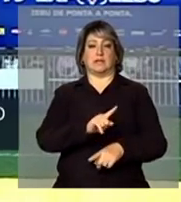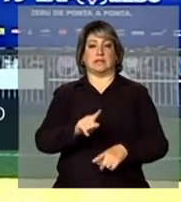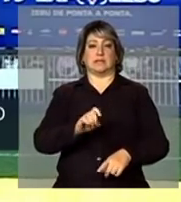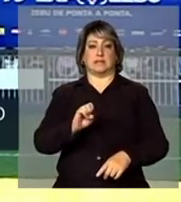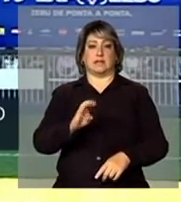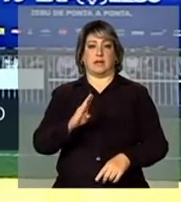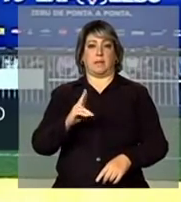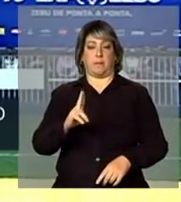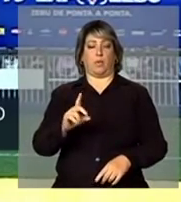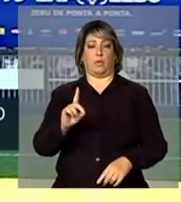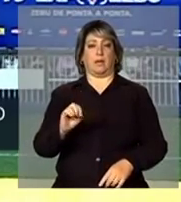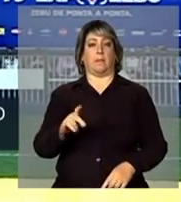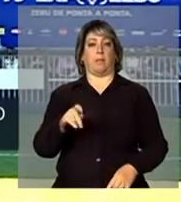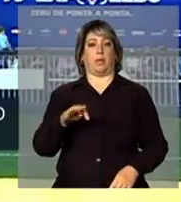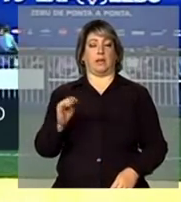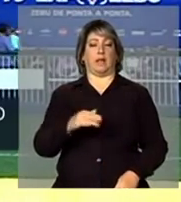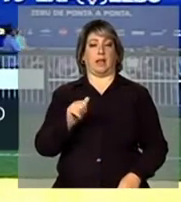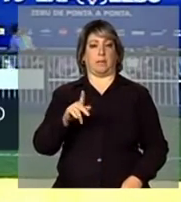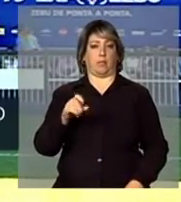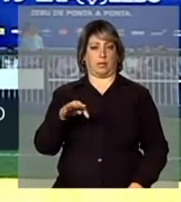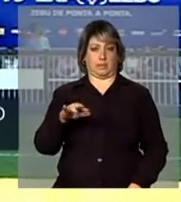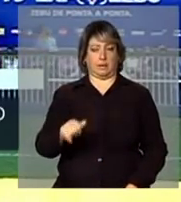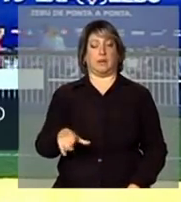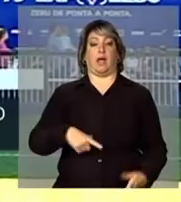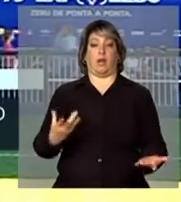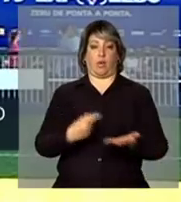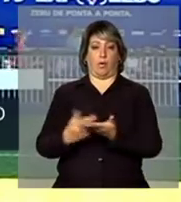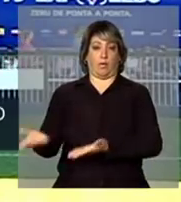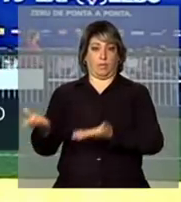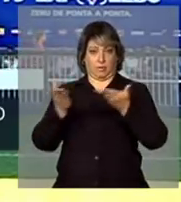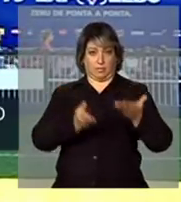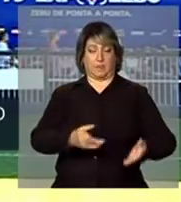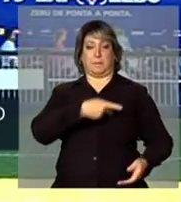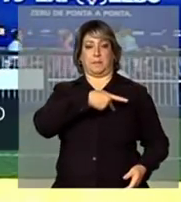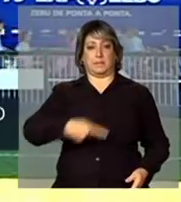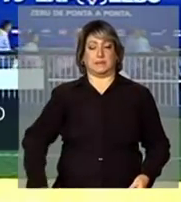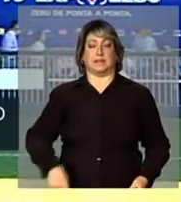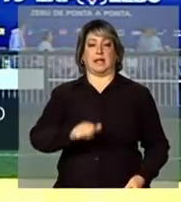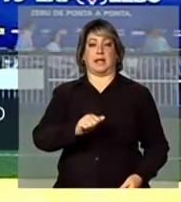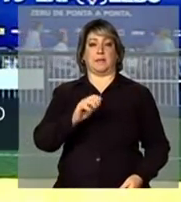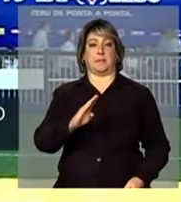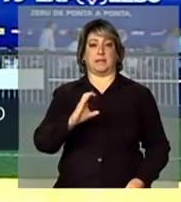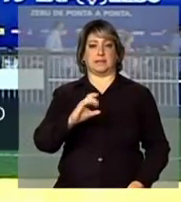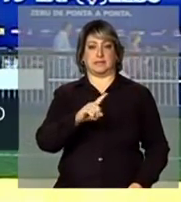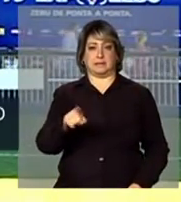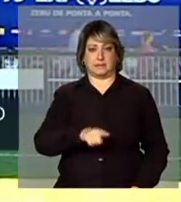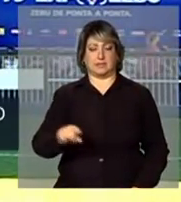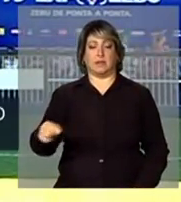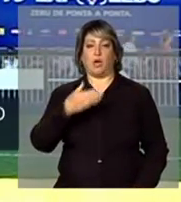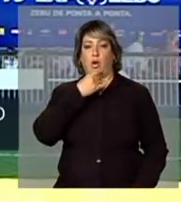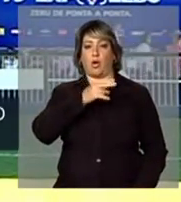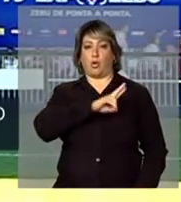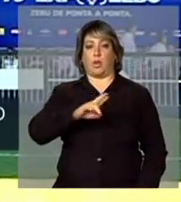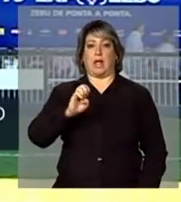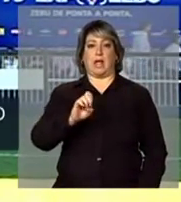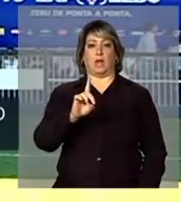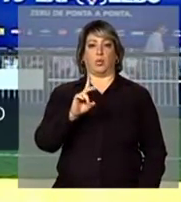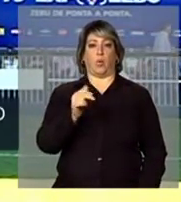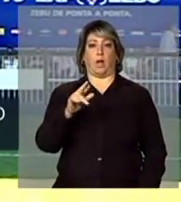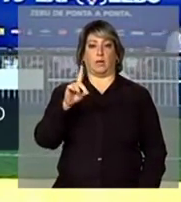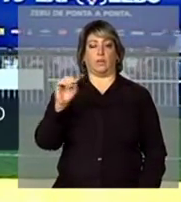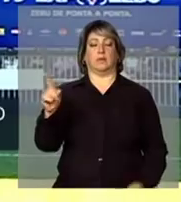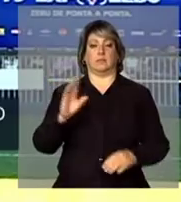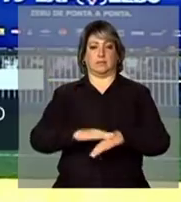a ponta. Convidamos o presidente da ABCZ, senhor Eduardo Biagi, para fazer a entrega